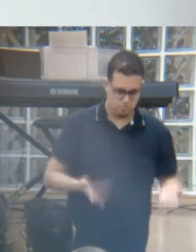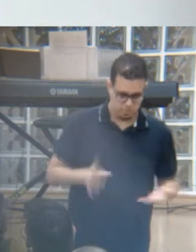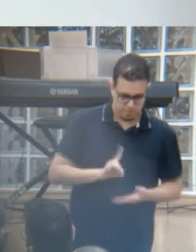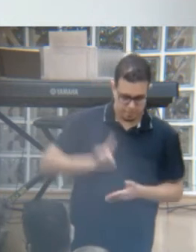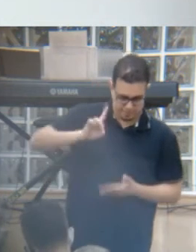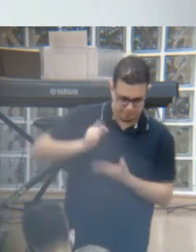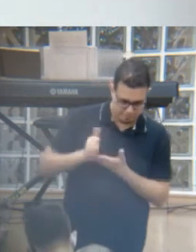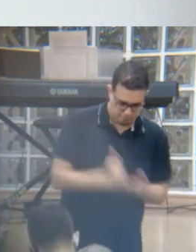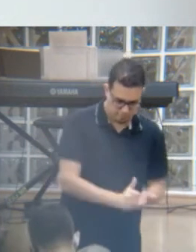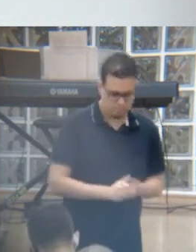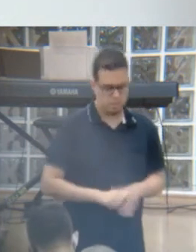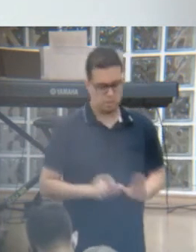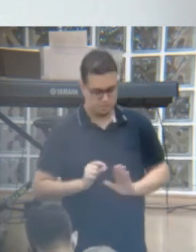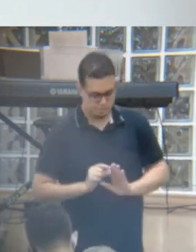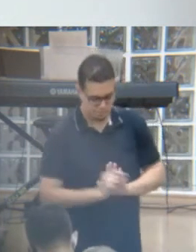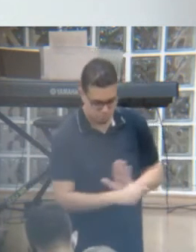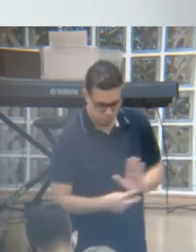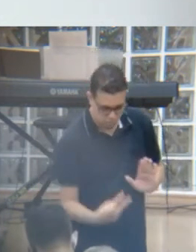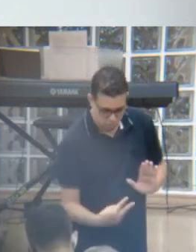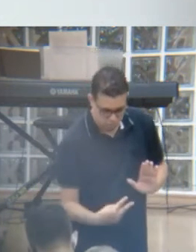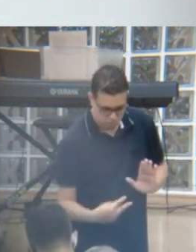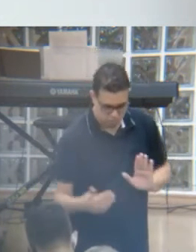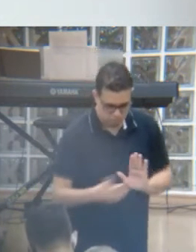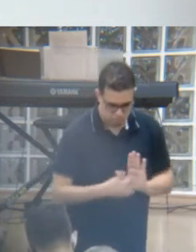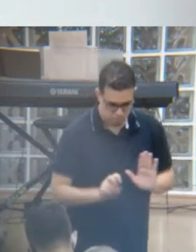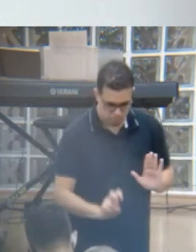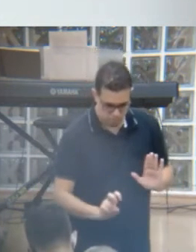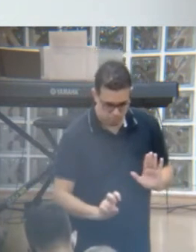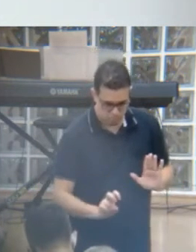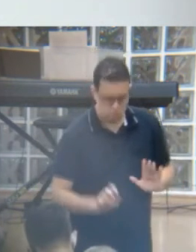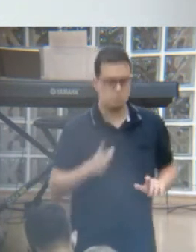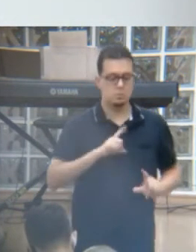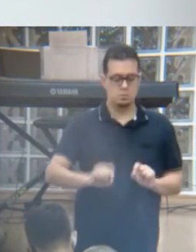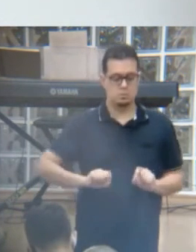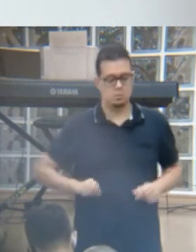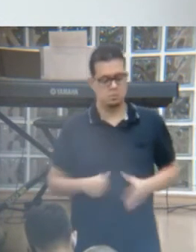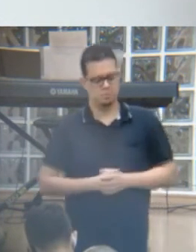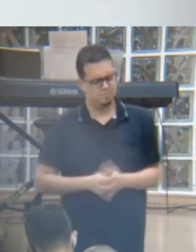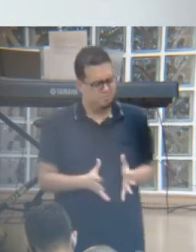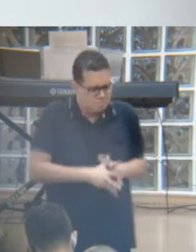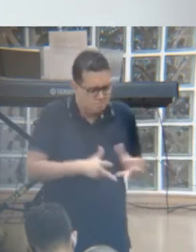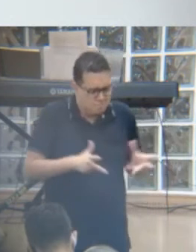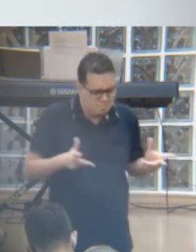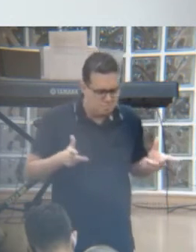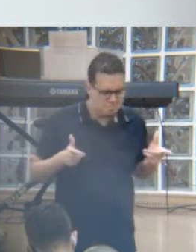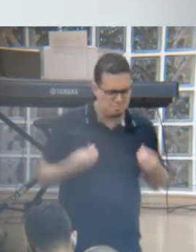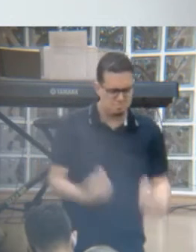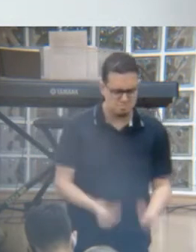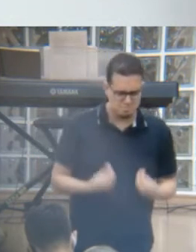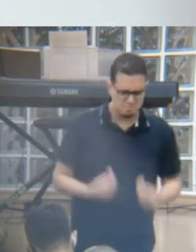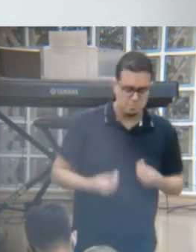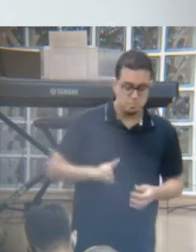ao 5, nós vemos aqui algo maravilhoso, extraordinário. Deus diz: